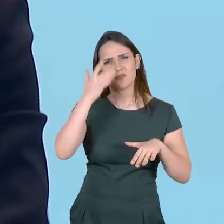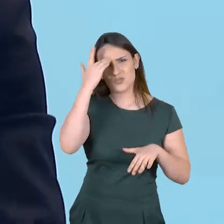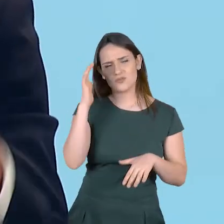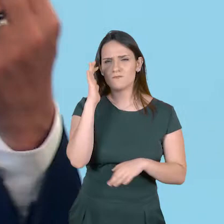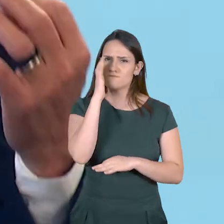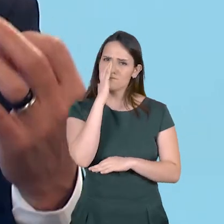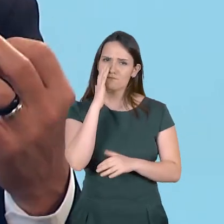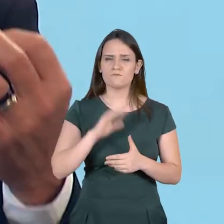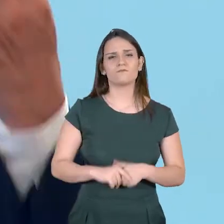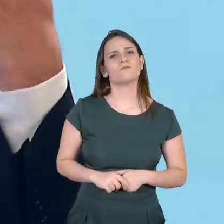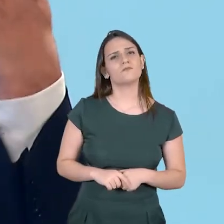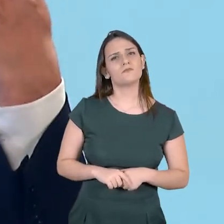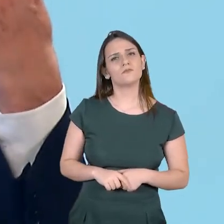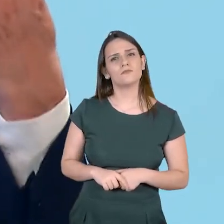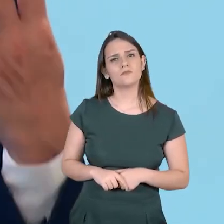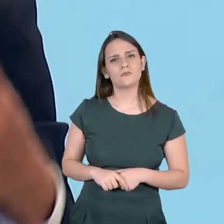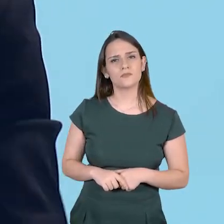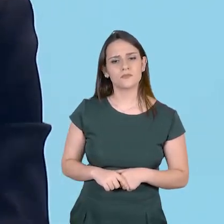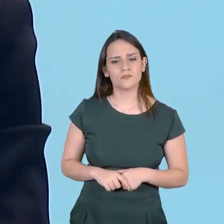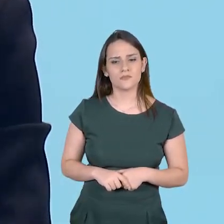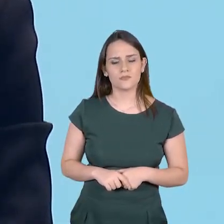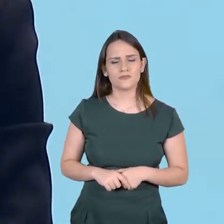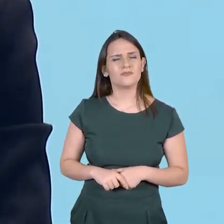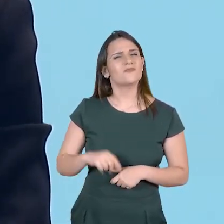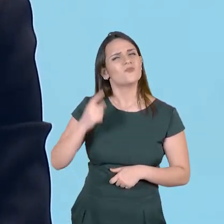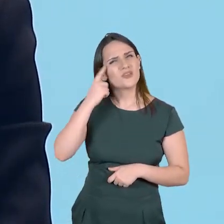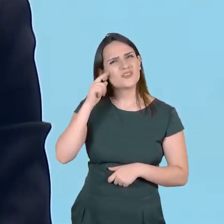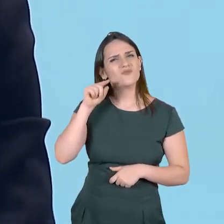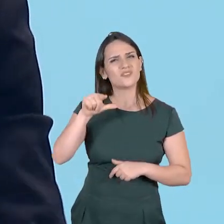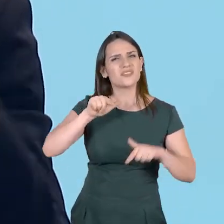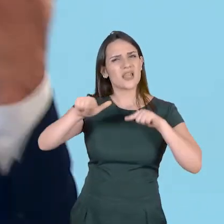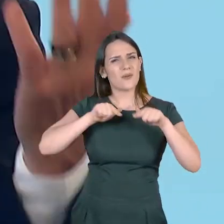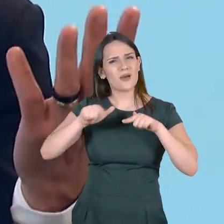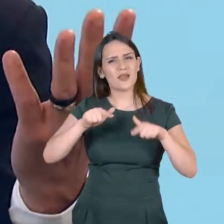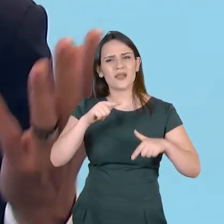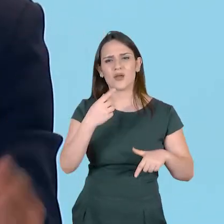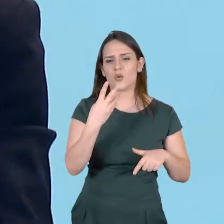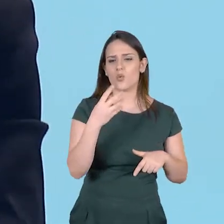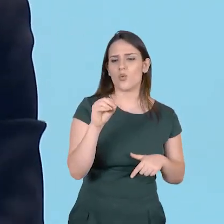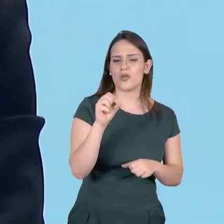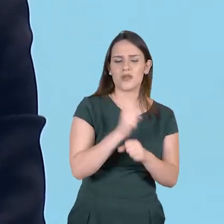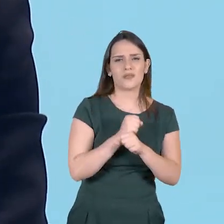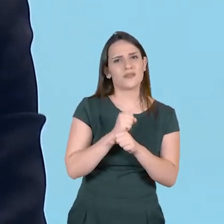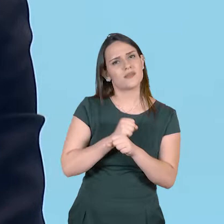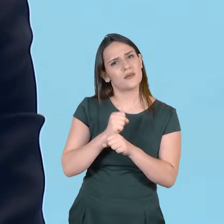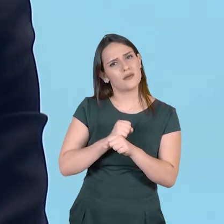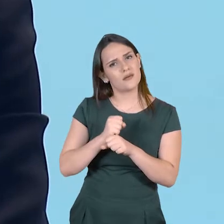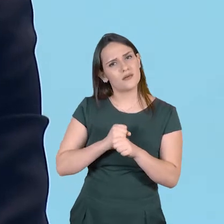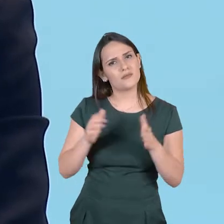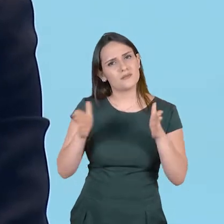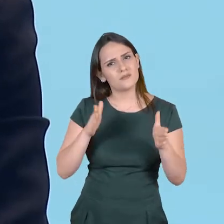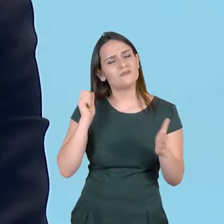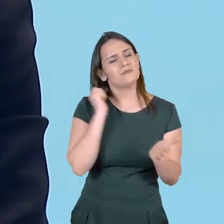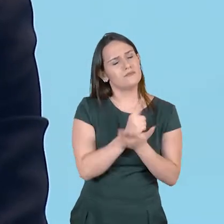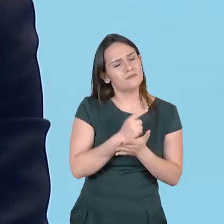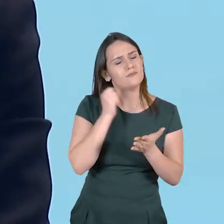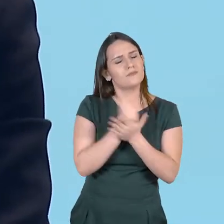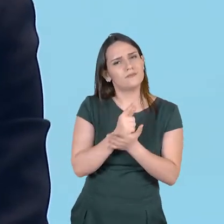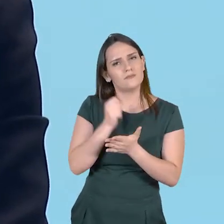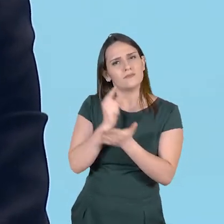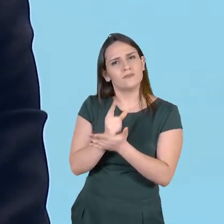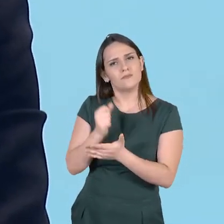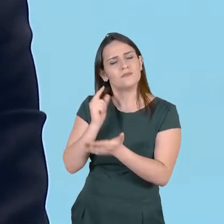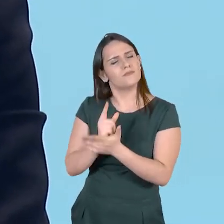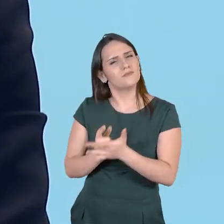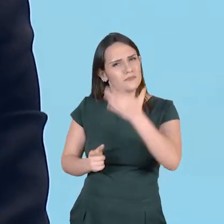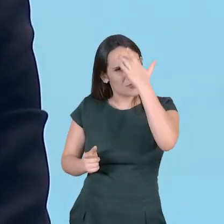em contribuição por 40 anos. Né? Quando a gente fala isso, pensa naquele